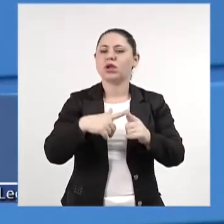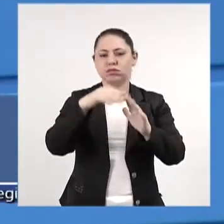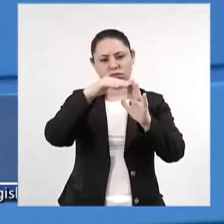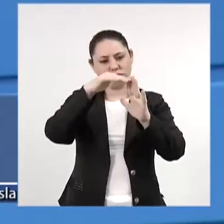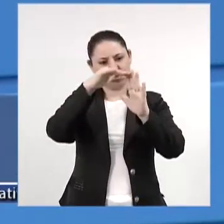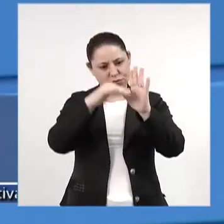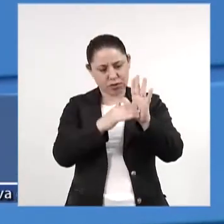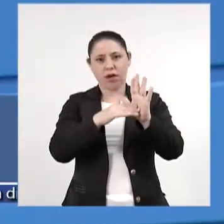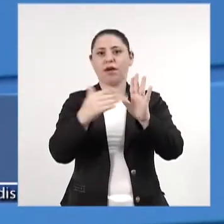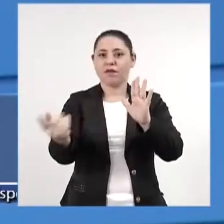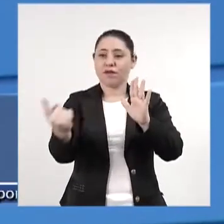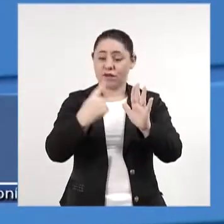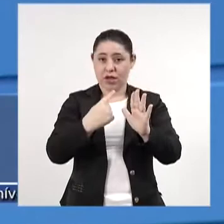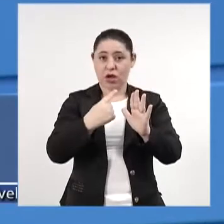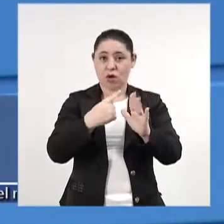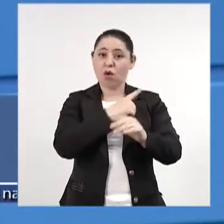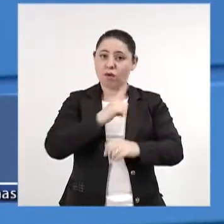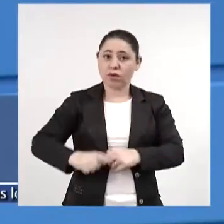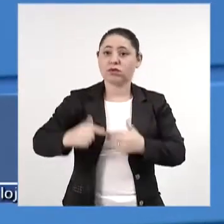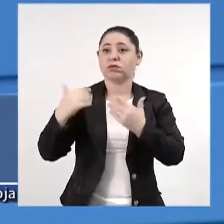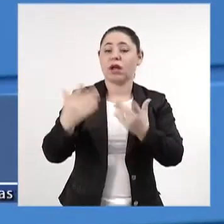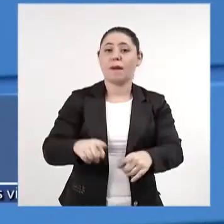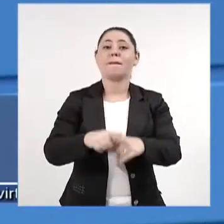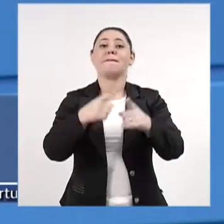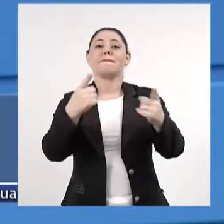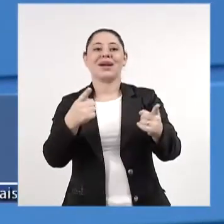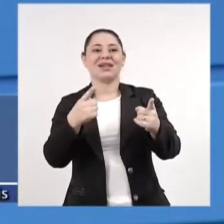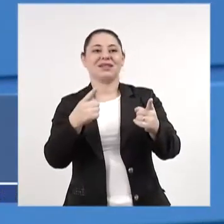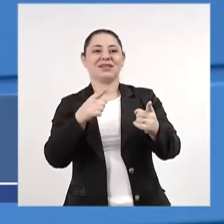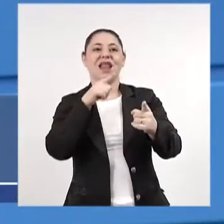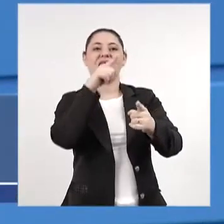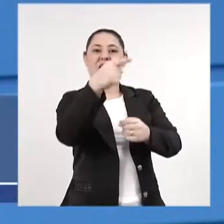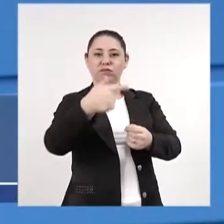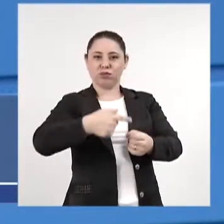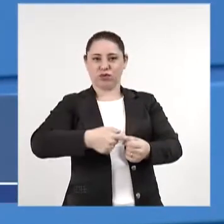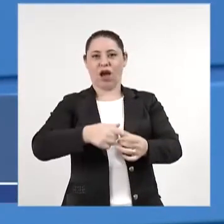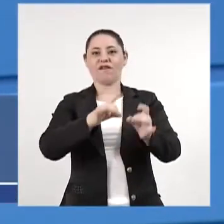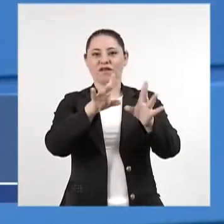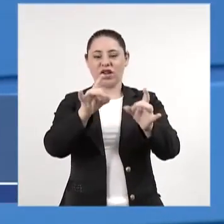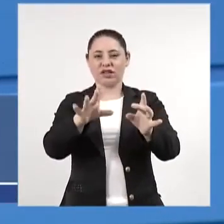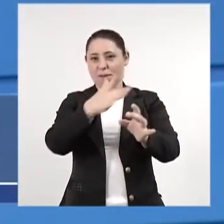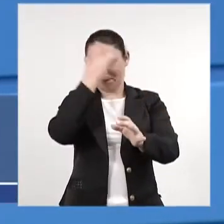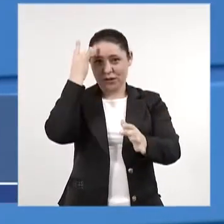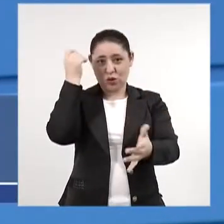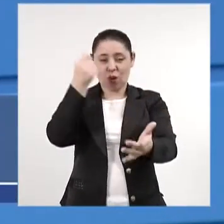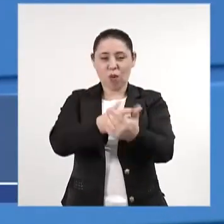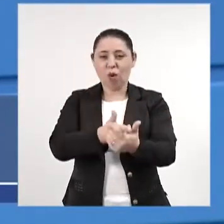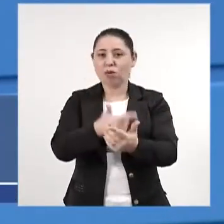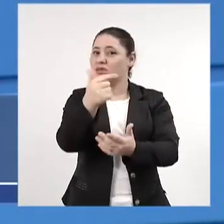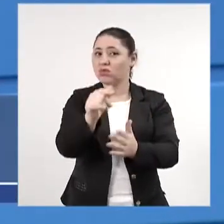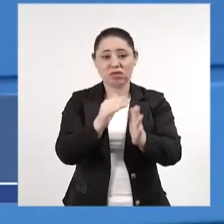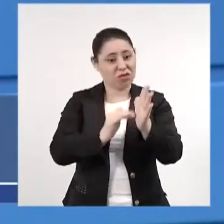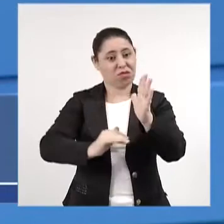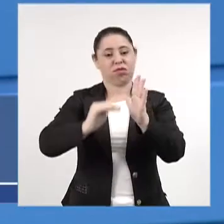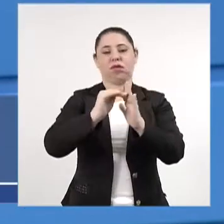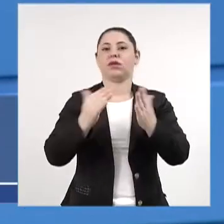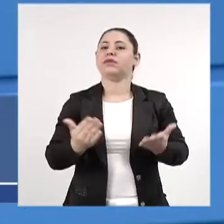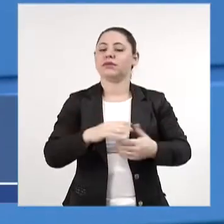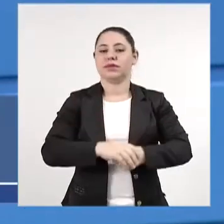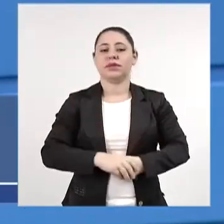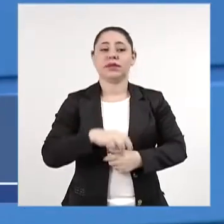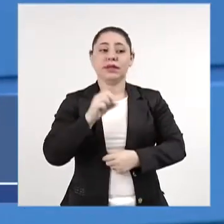vêm, o governo promove, mas ele não promove lá na ponta, lá na bomba, onde vai para o consumidor. Mas o aumento... Se Vossa